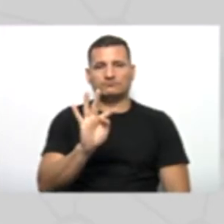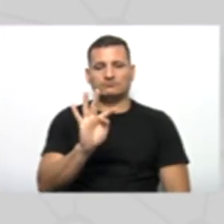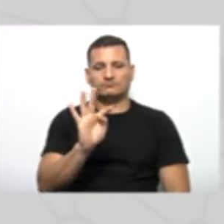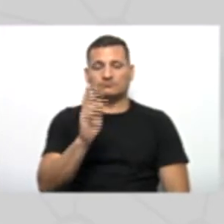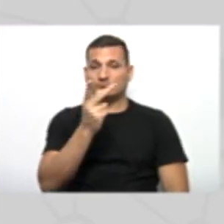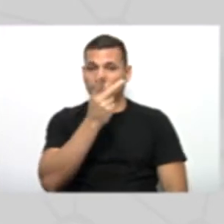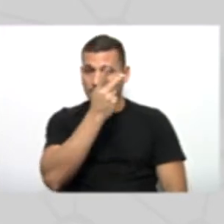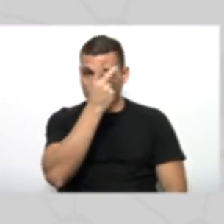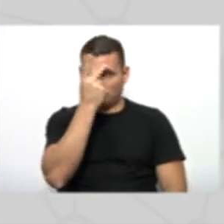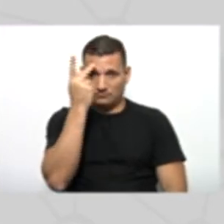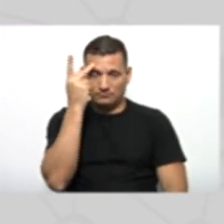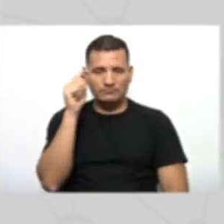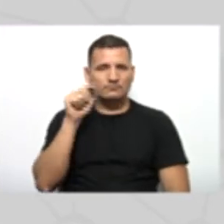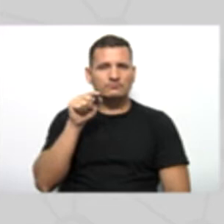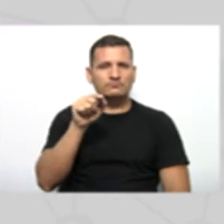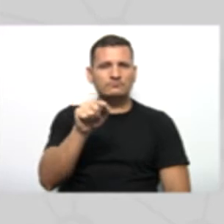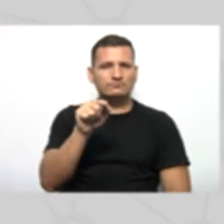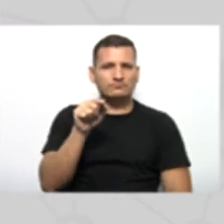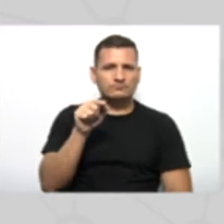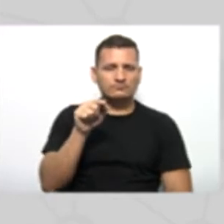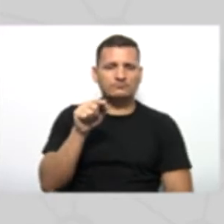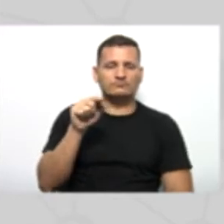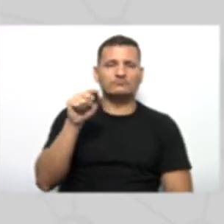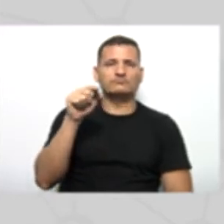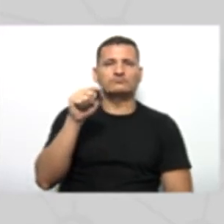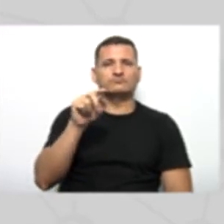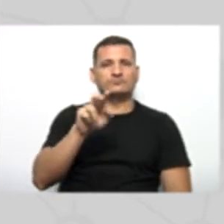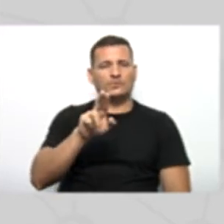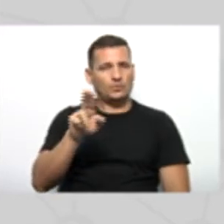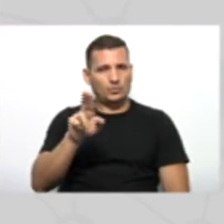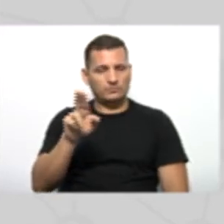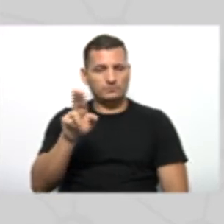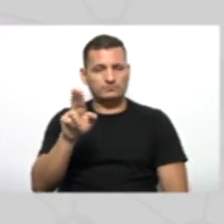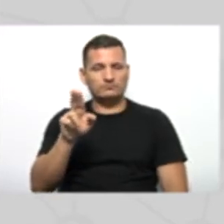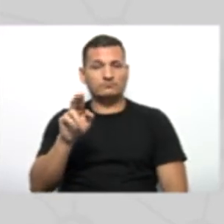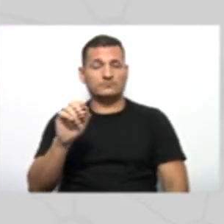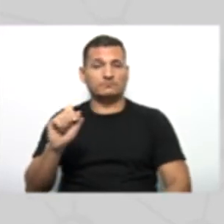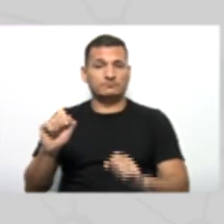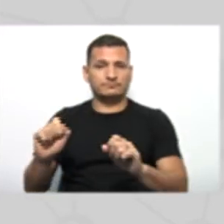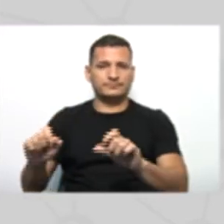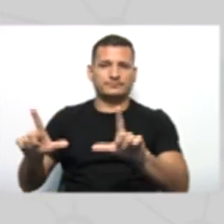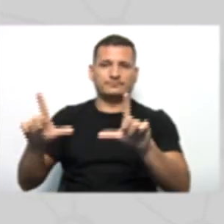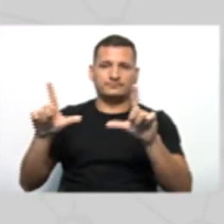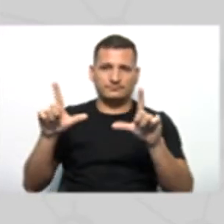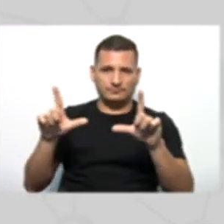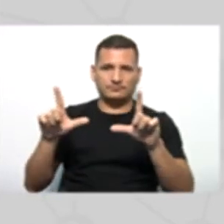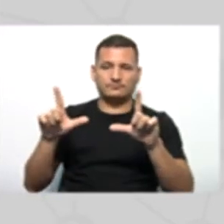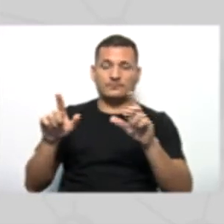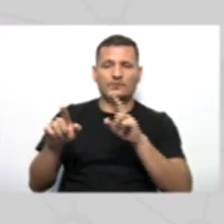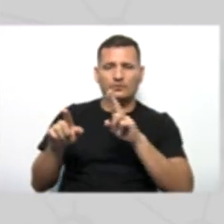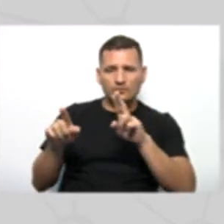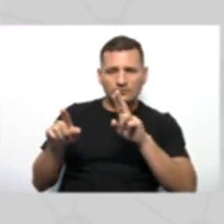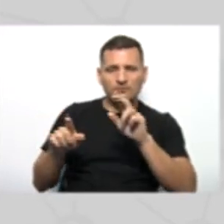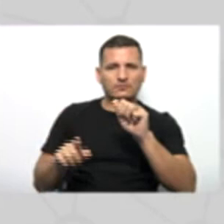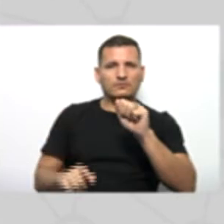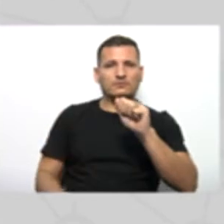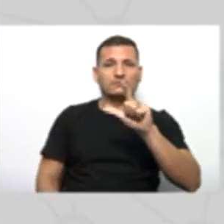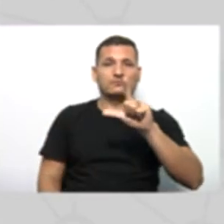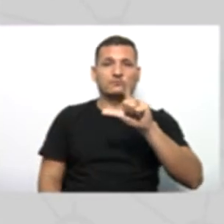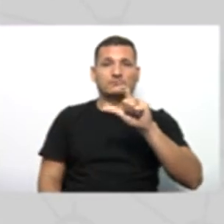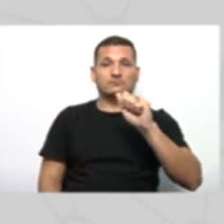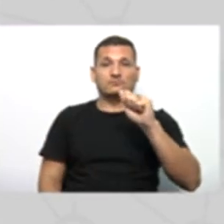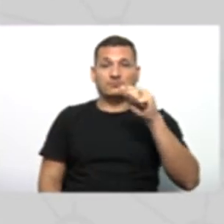ponto nome e executar, vai aparecer lá na tela o nome Alan, certo? Que foi o nome